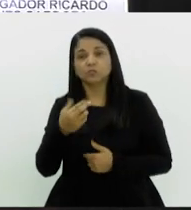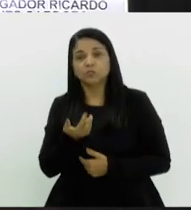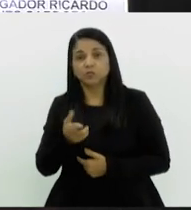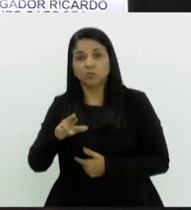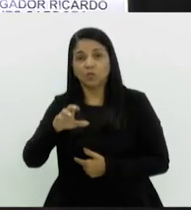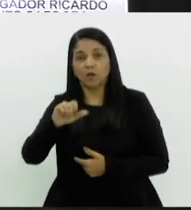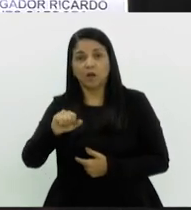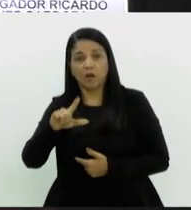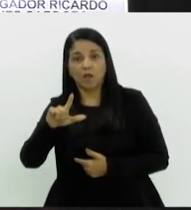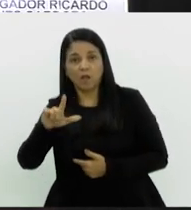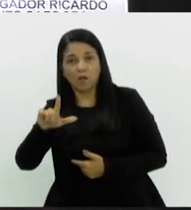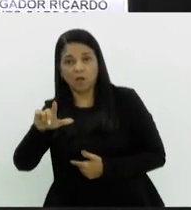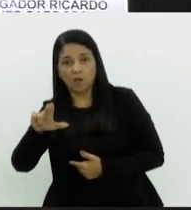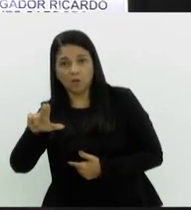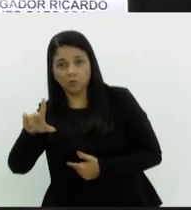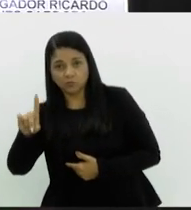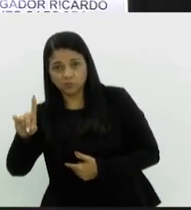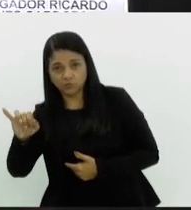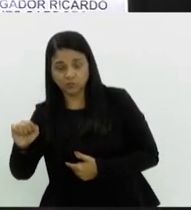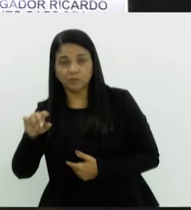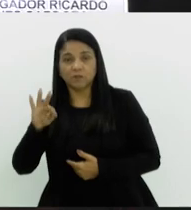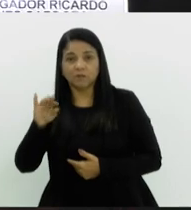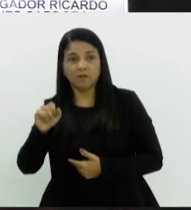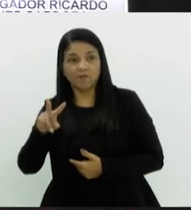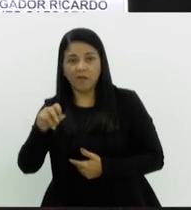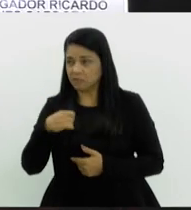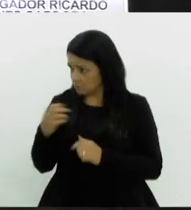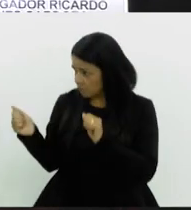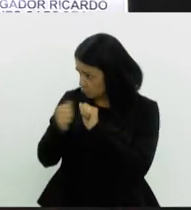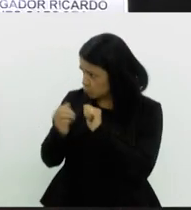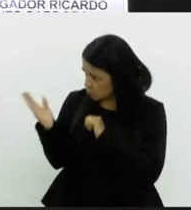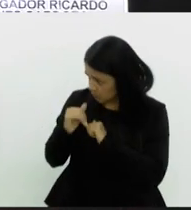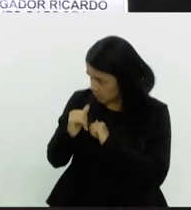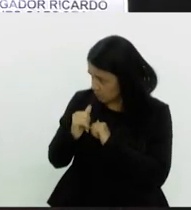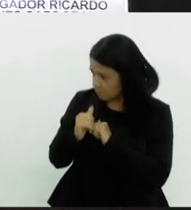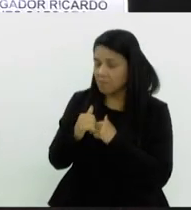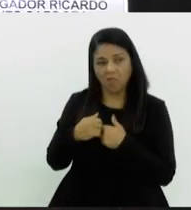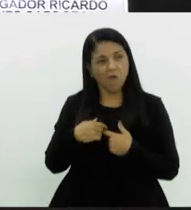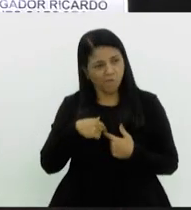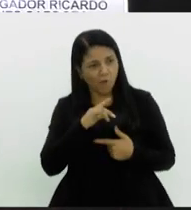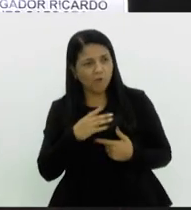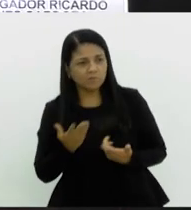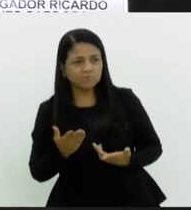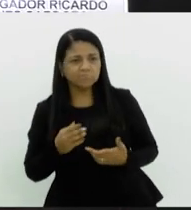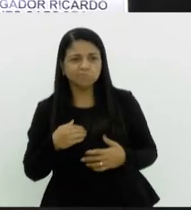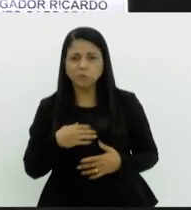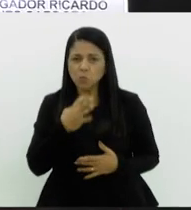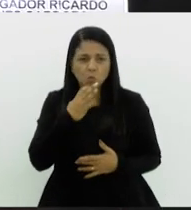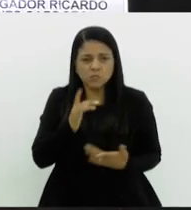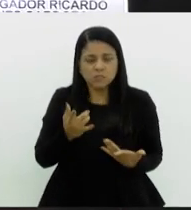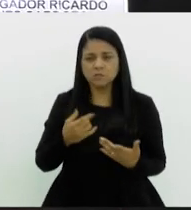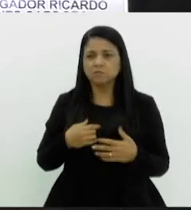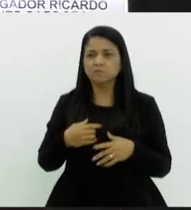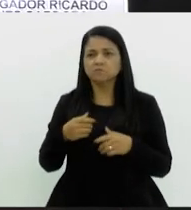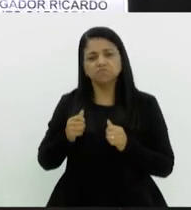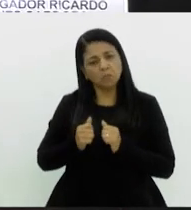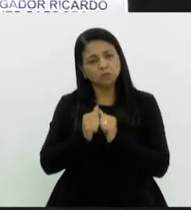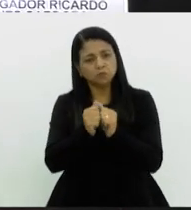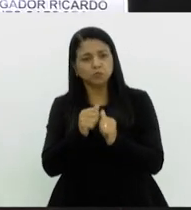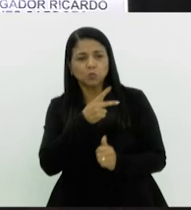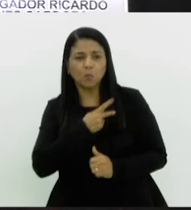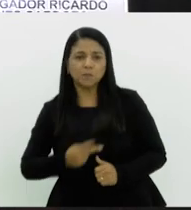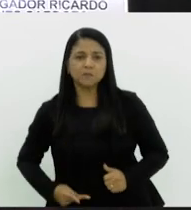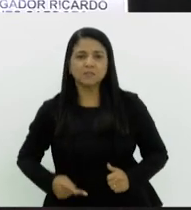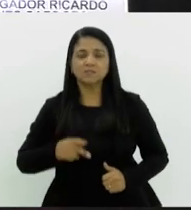Tavares. Quer ir lá comigo? Falei, vou. Eu não conhecia ninguém. Peguei na mão do nosso presidente, fui